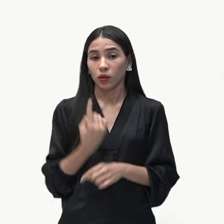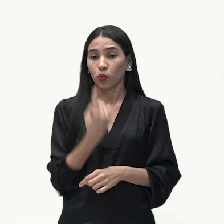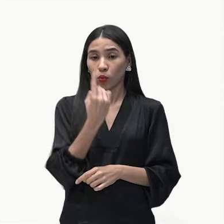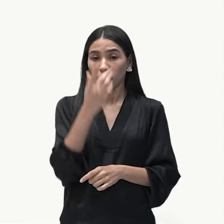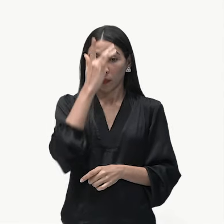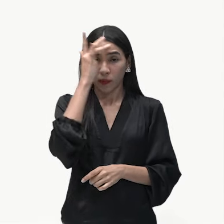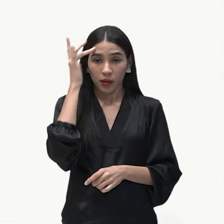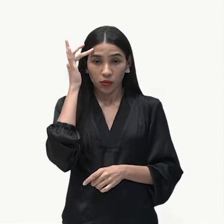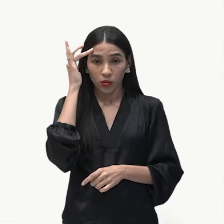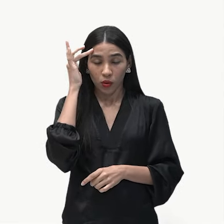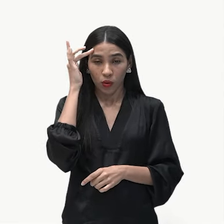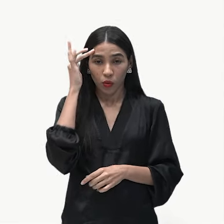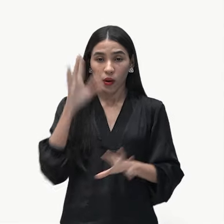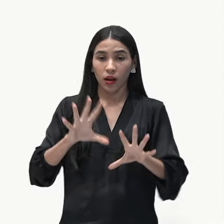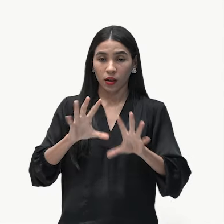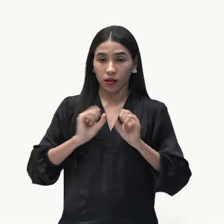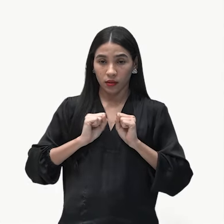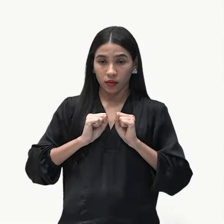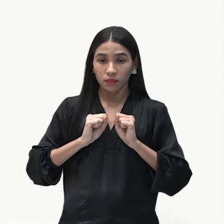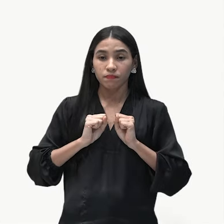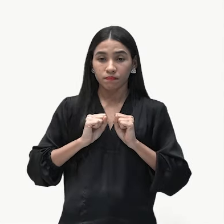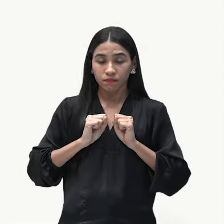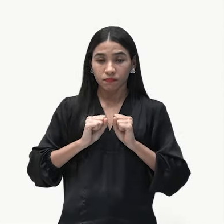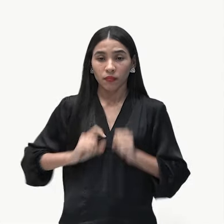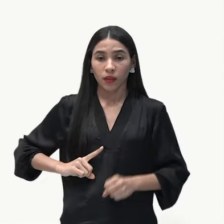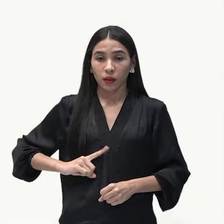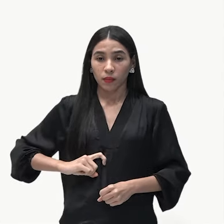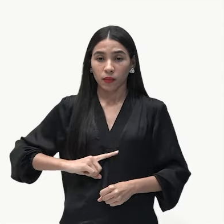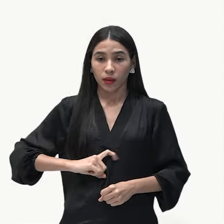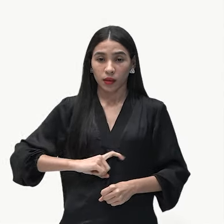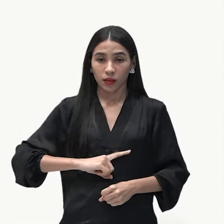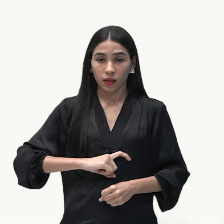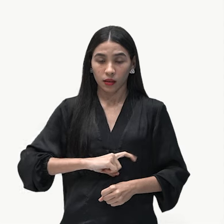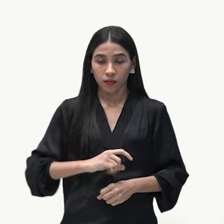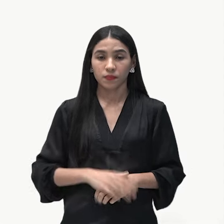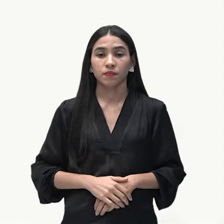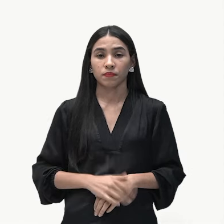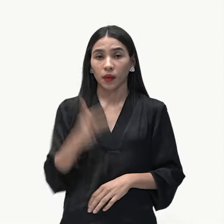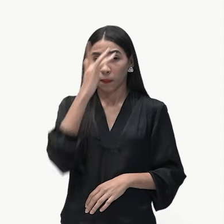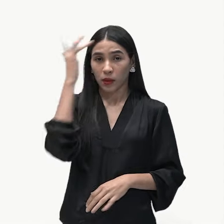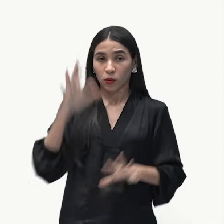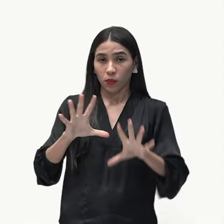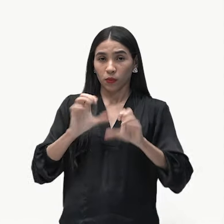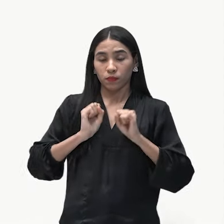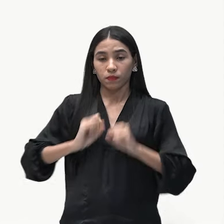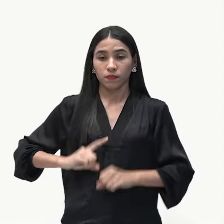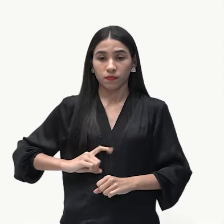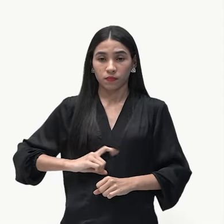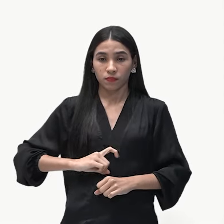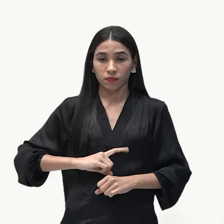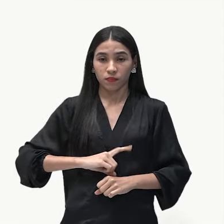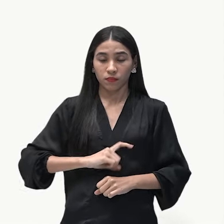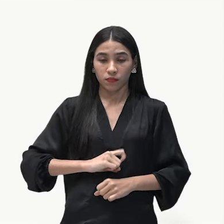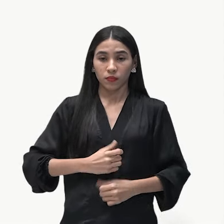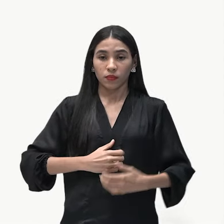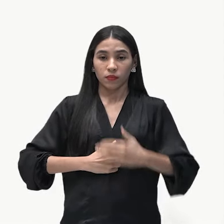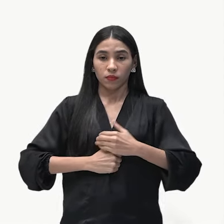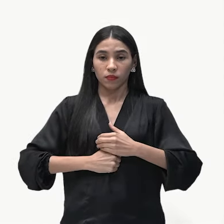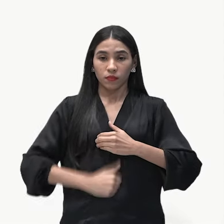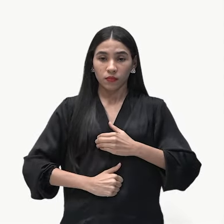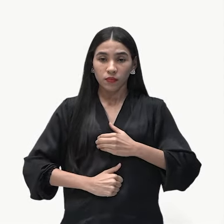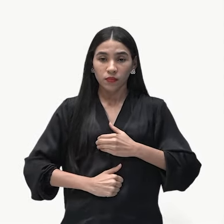que está contaminada com esse verme. Então, essa pessoa, quando ela está contaminada, ela vai defecar